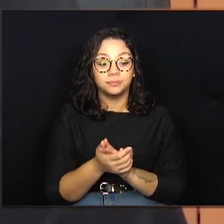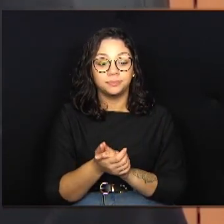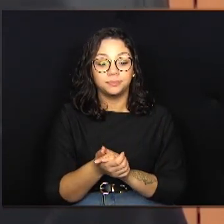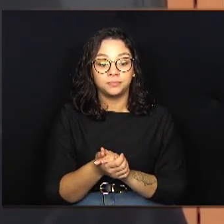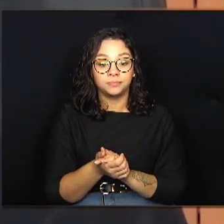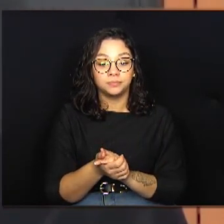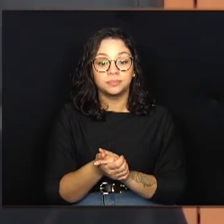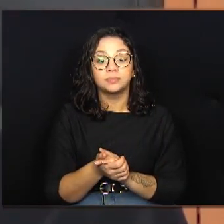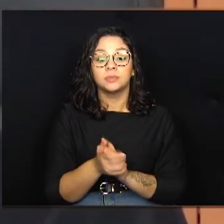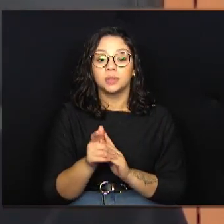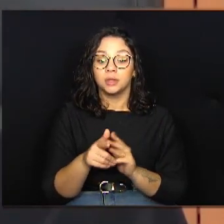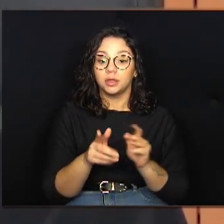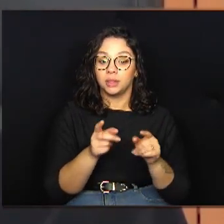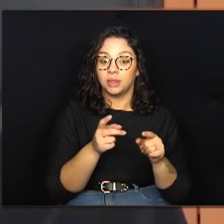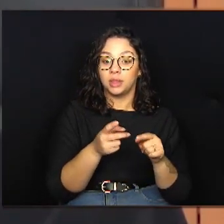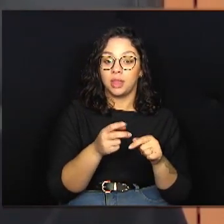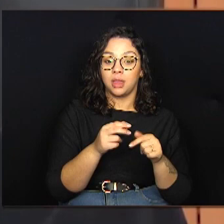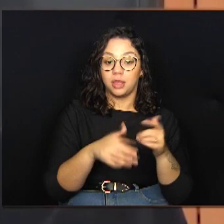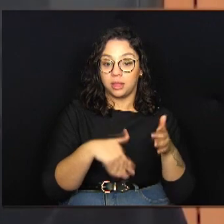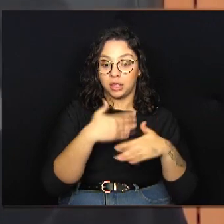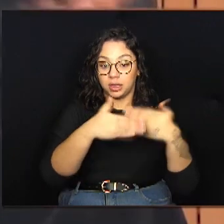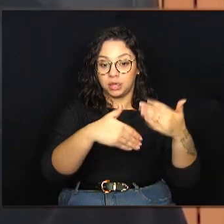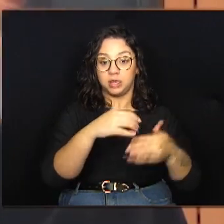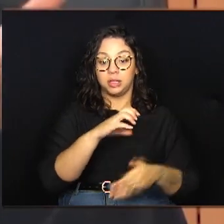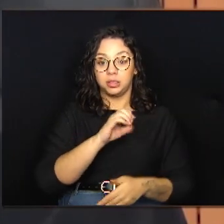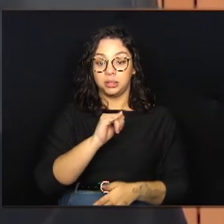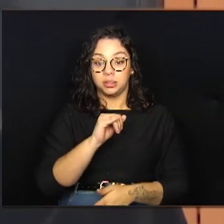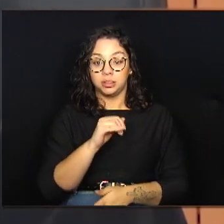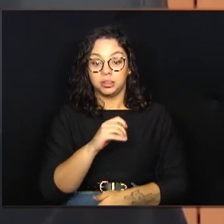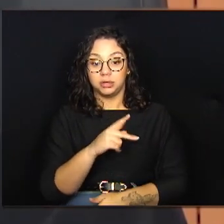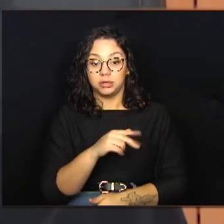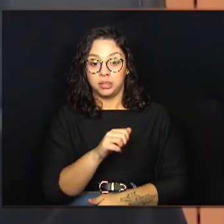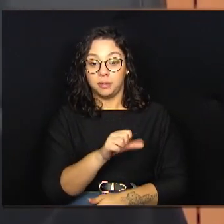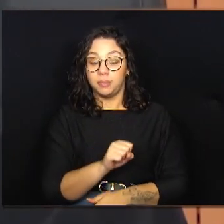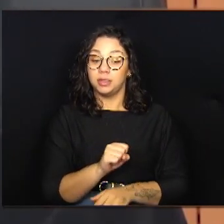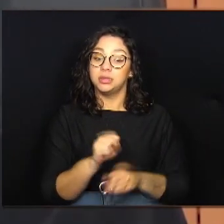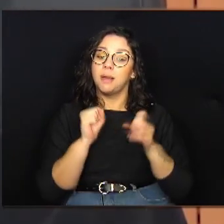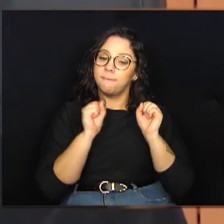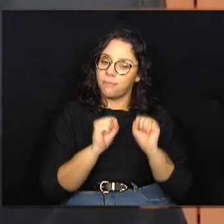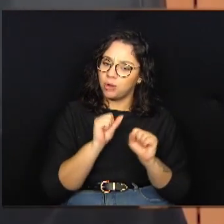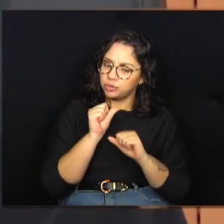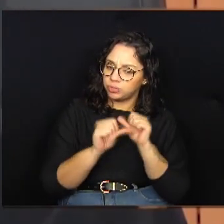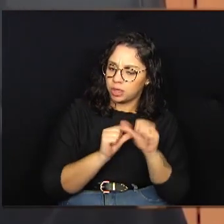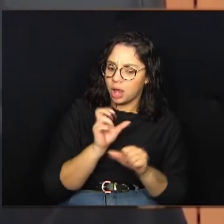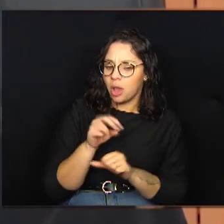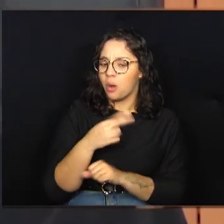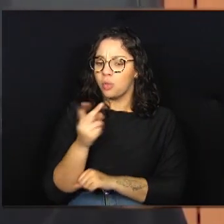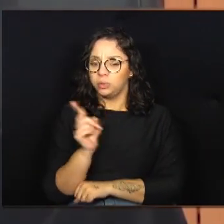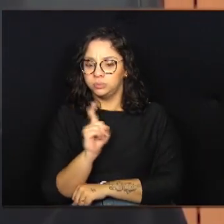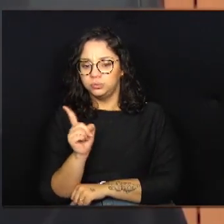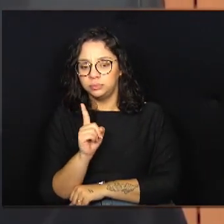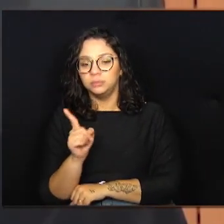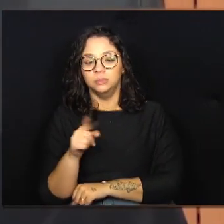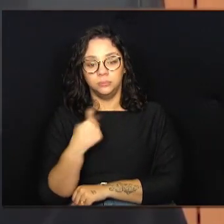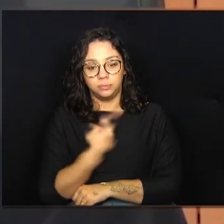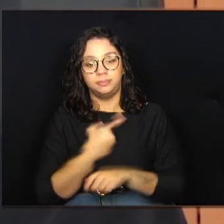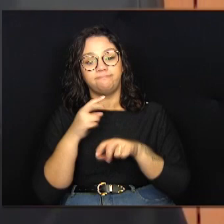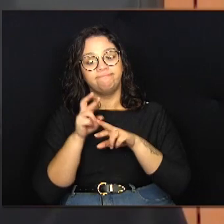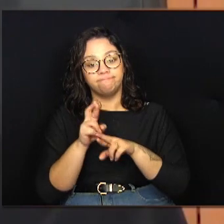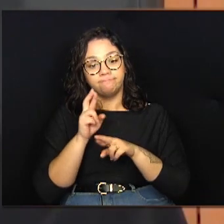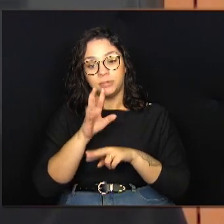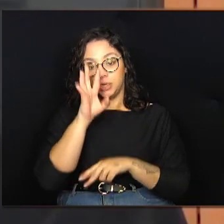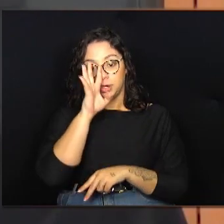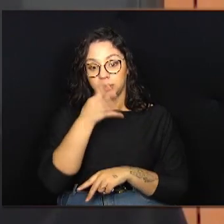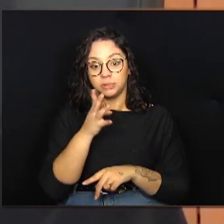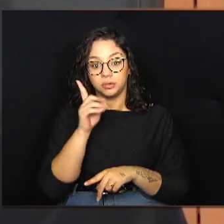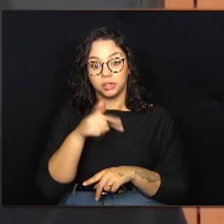das CIPAs, né? Isso é um avanço importante, embora pode ou não resultar em mudanças, mas a gente espera que resulte, né? O fato da gente ter